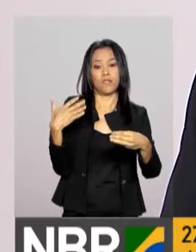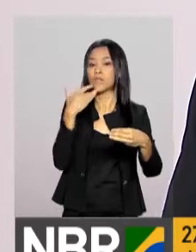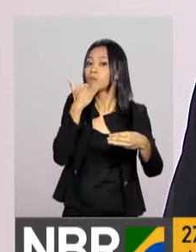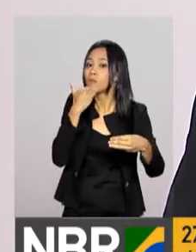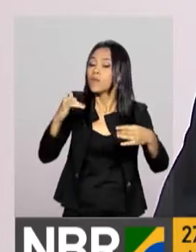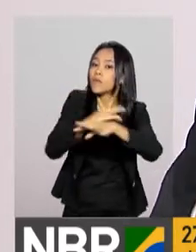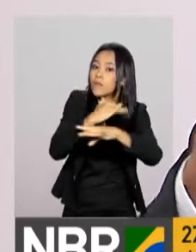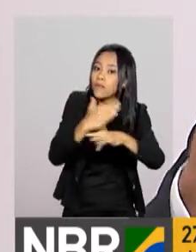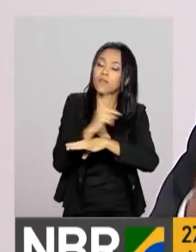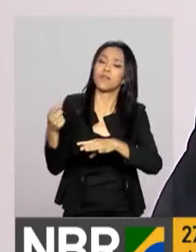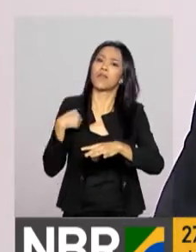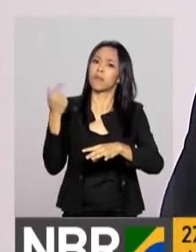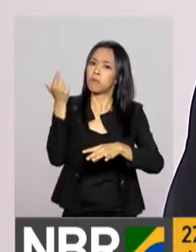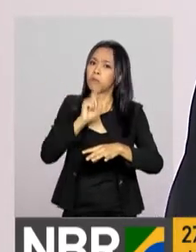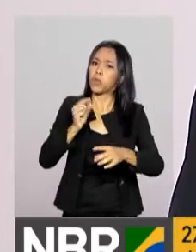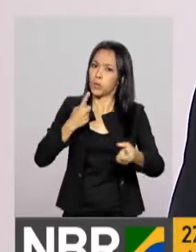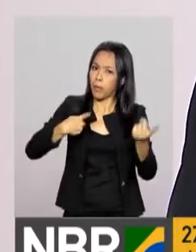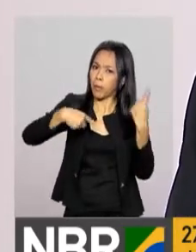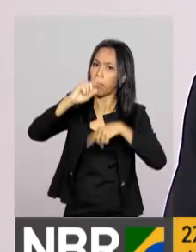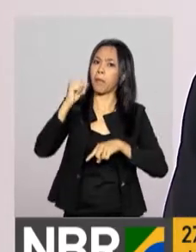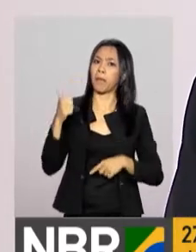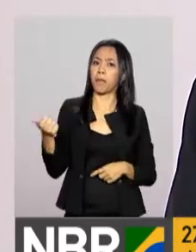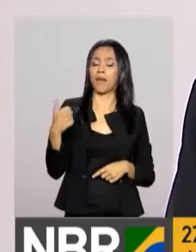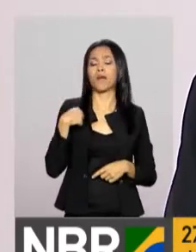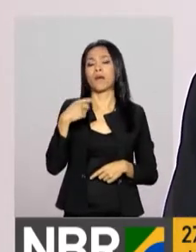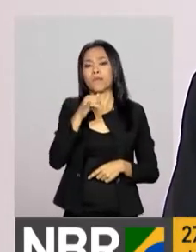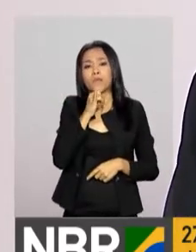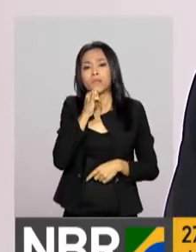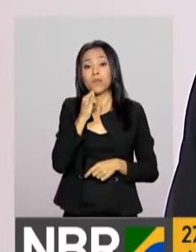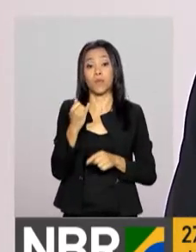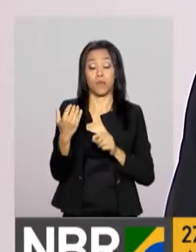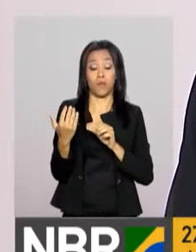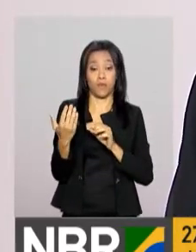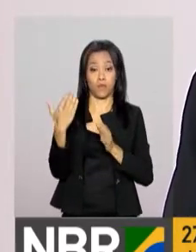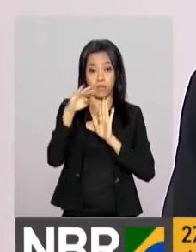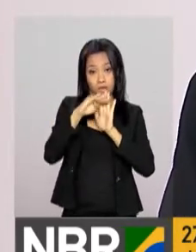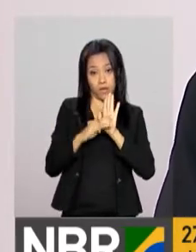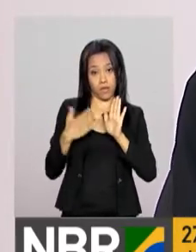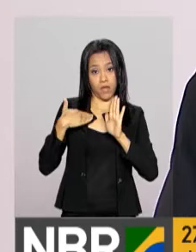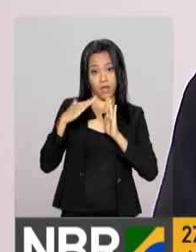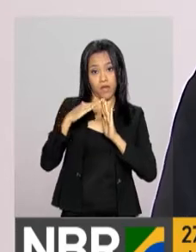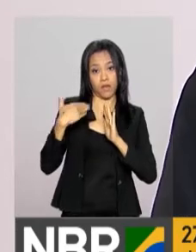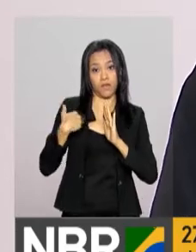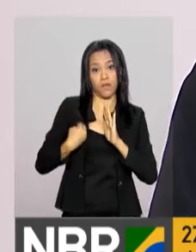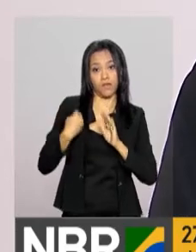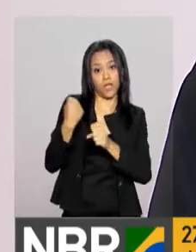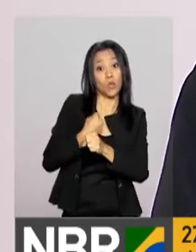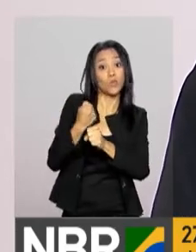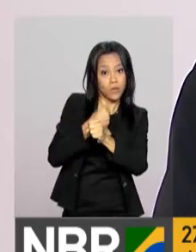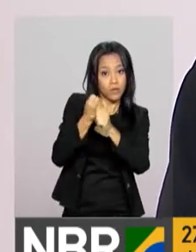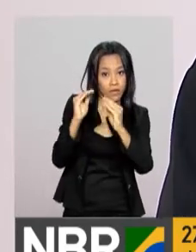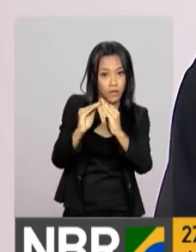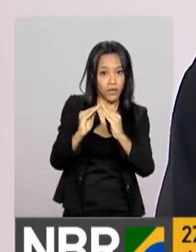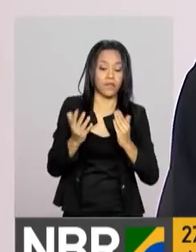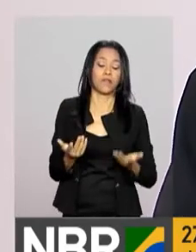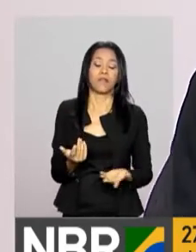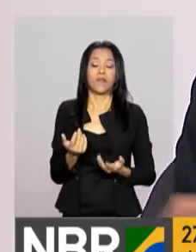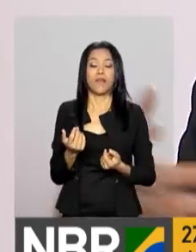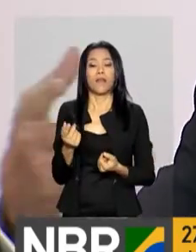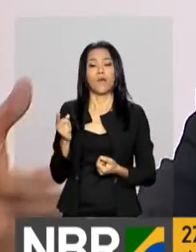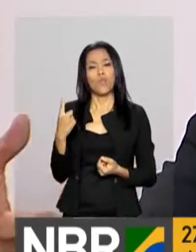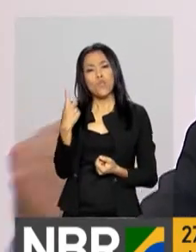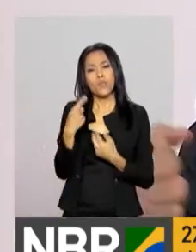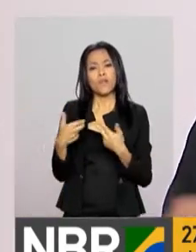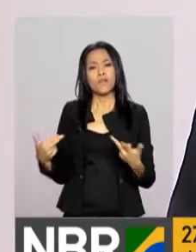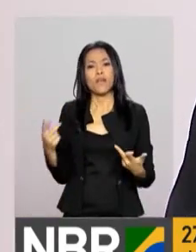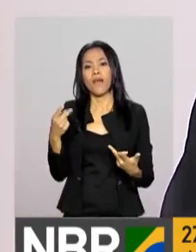extraordinário que é interessante na questão do minha casa minha vida a você tem duas vertentes uma delas é a de